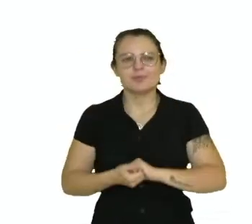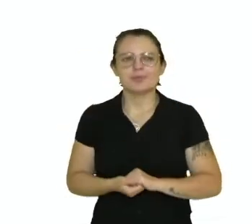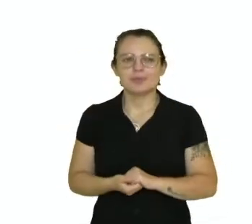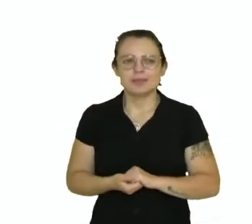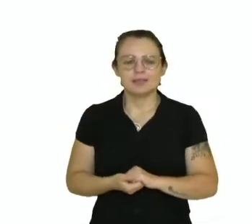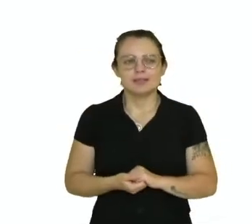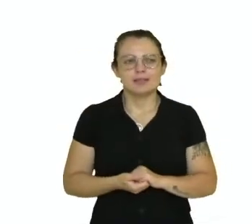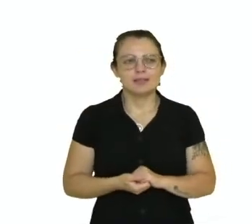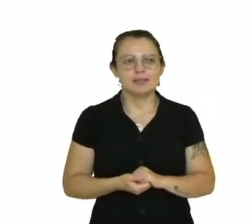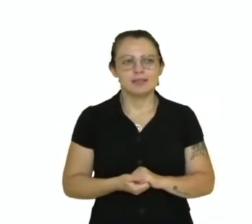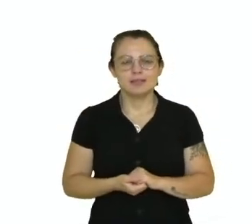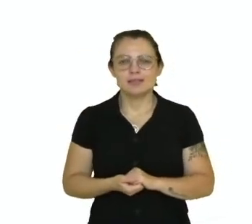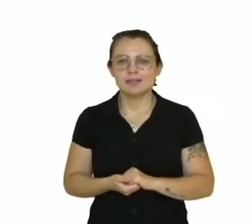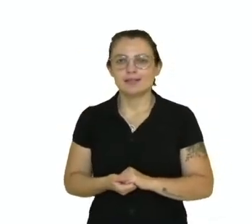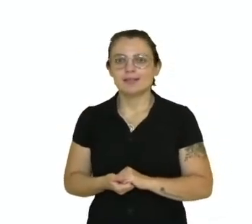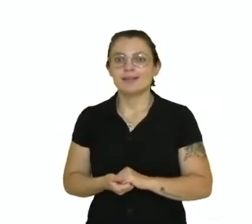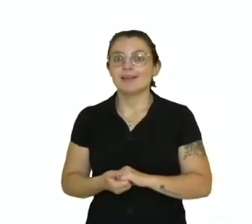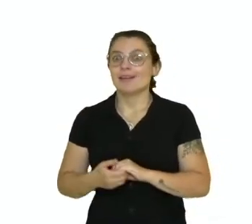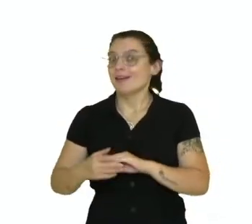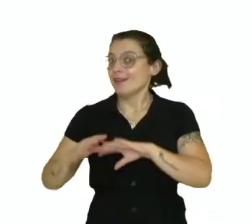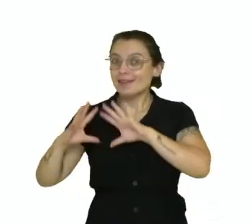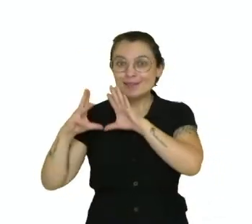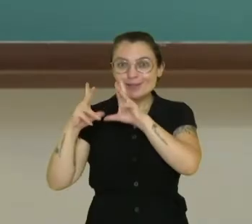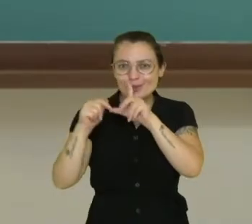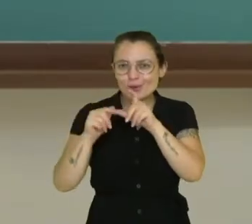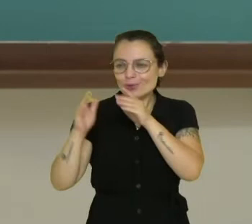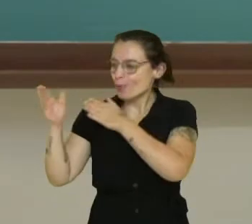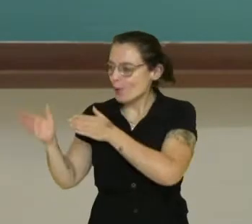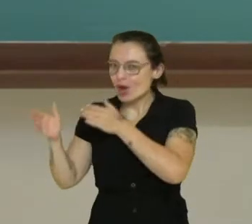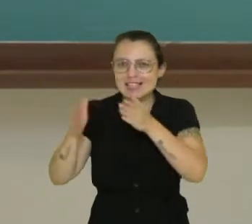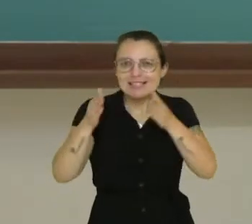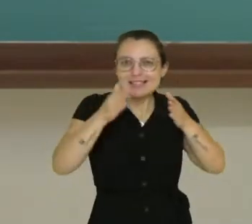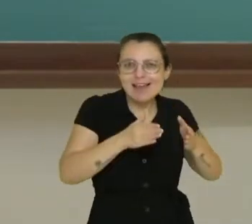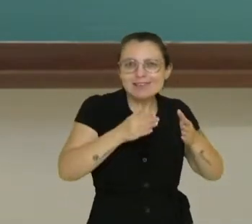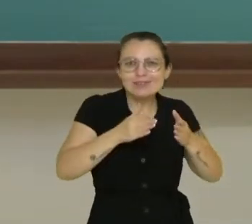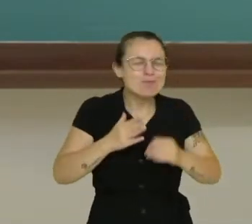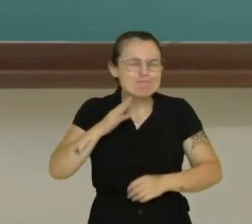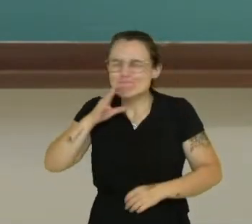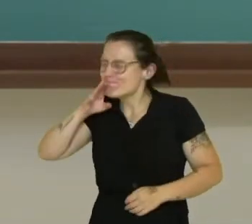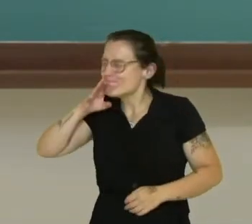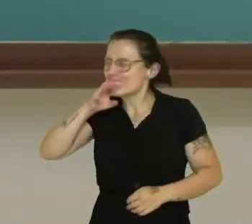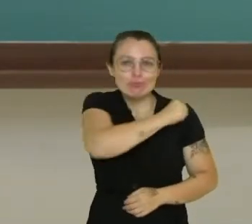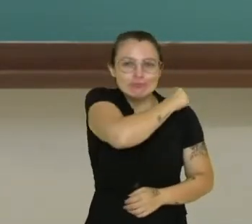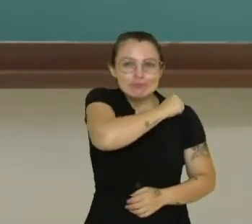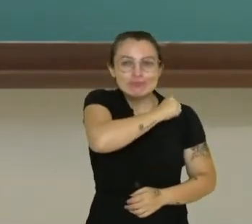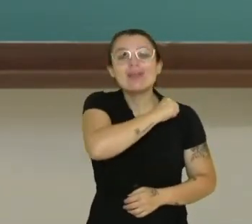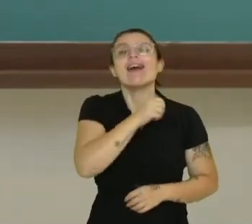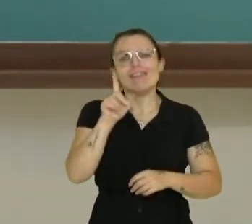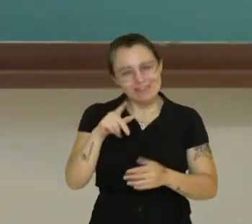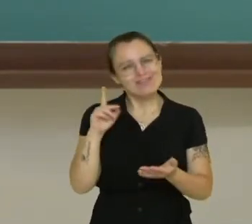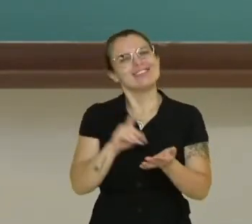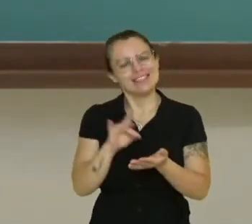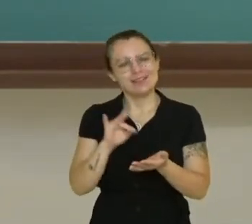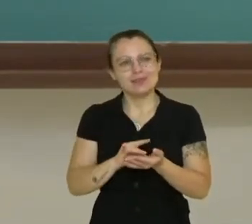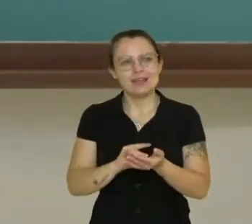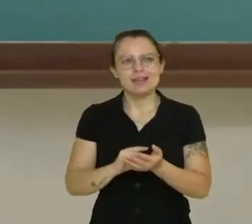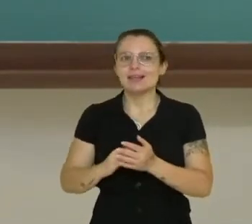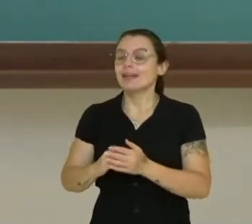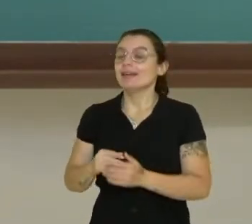Todo esse processo dura milésimos de segundos. Como a natureza é perfeita. Tudo isso que eu li, todo